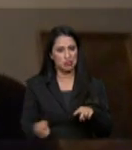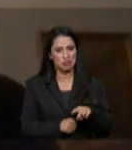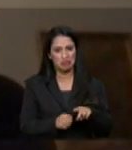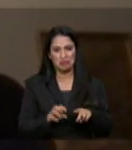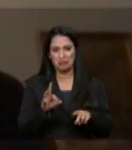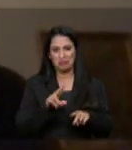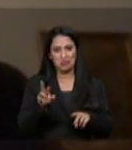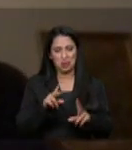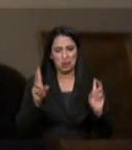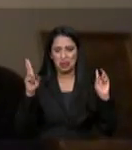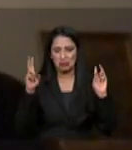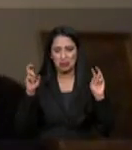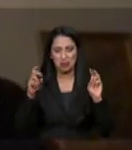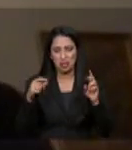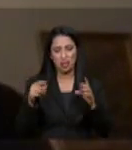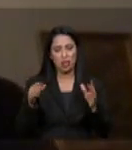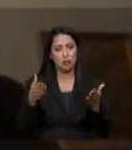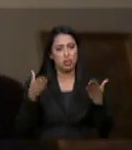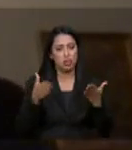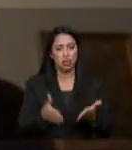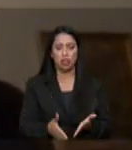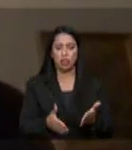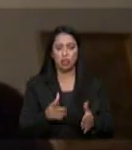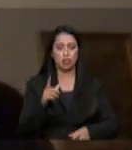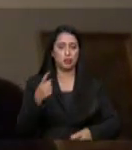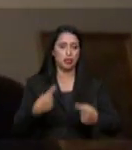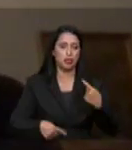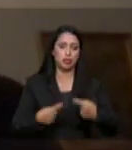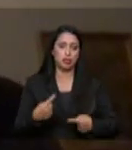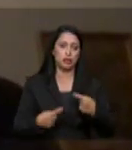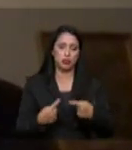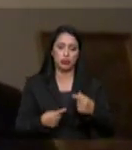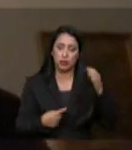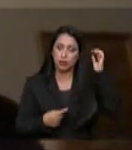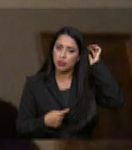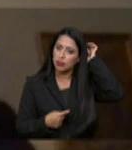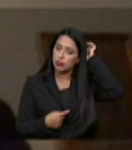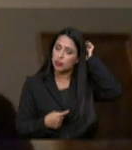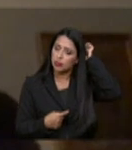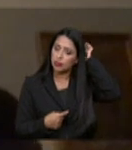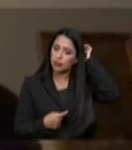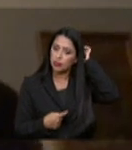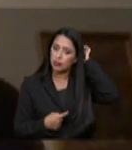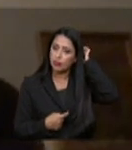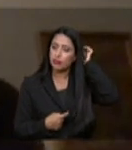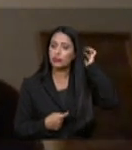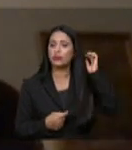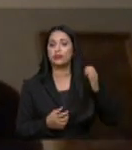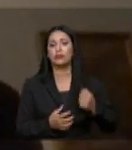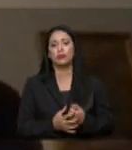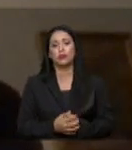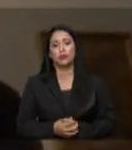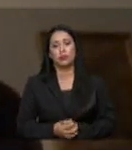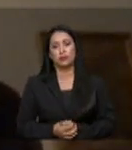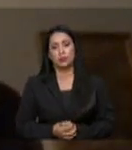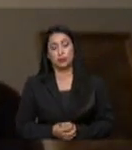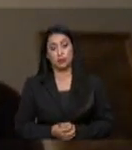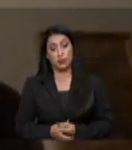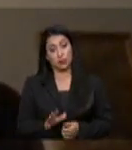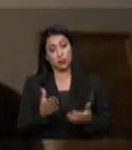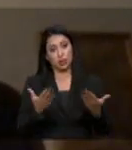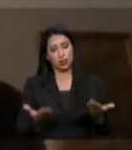questões que influem diretamente na discussão do mérito da causa razão pela qual eu não apoio